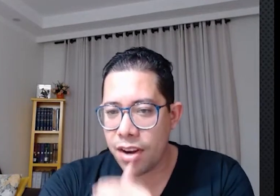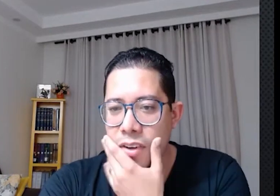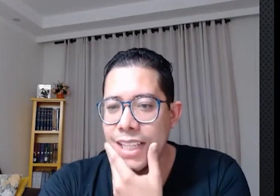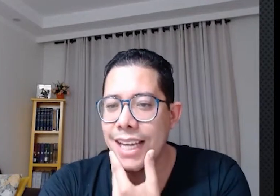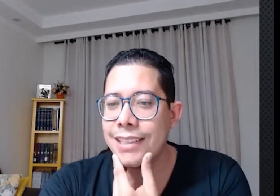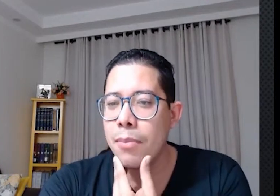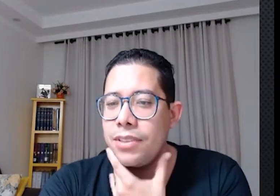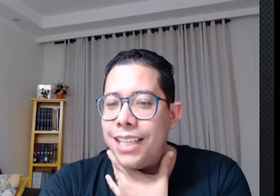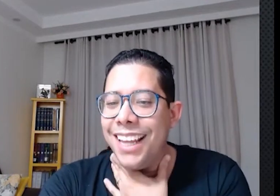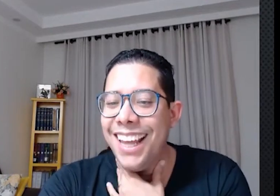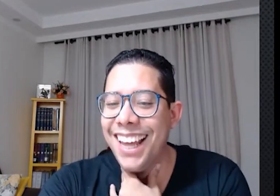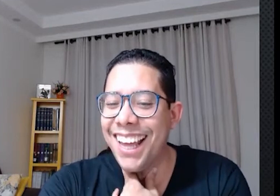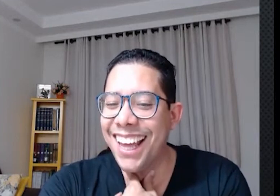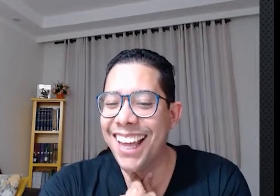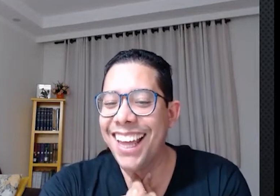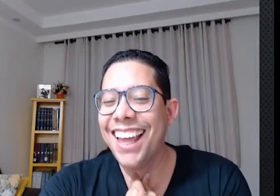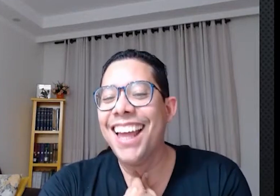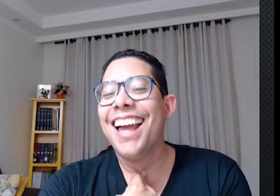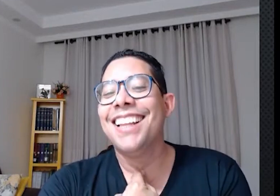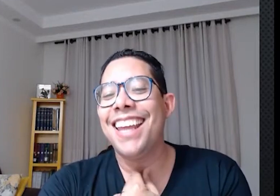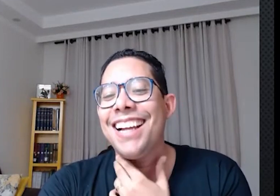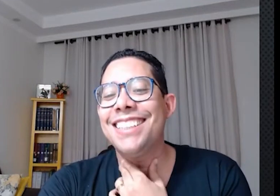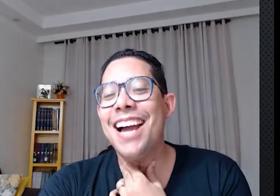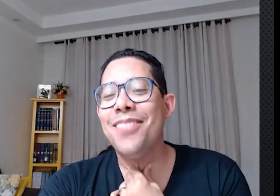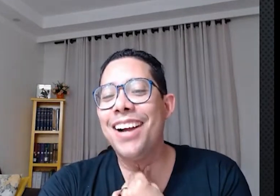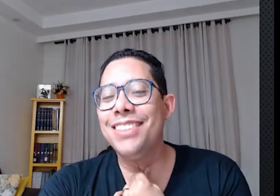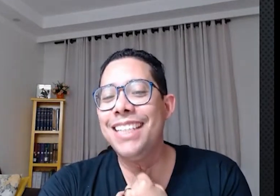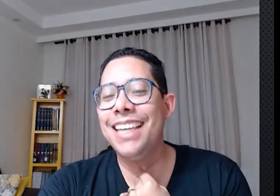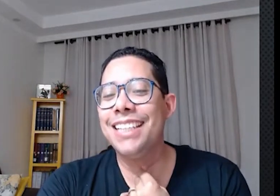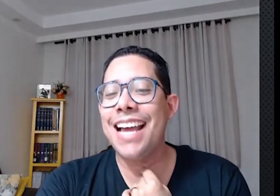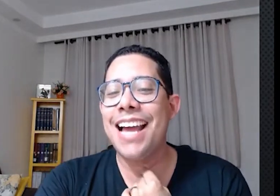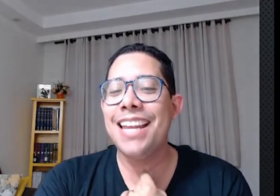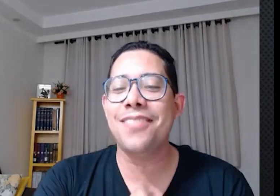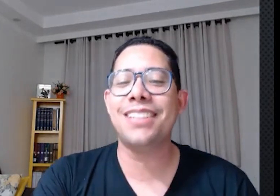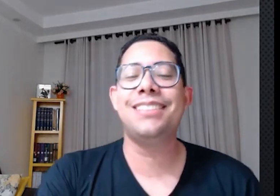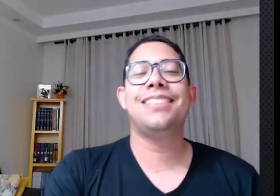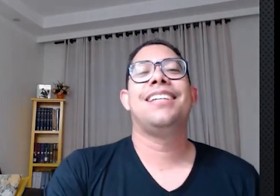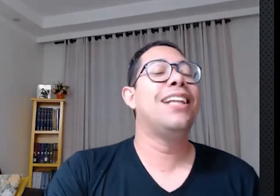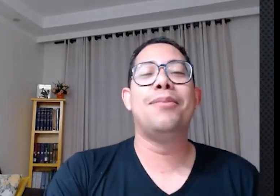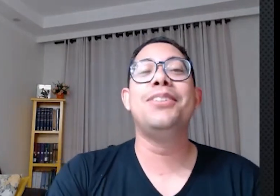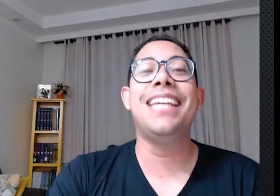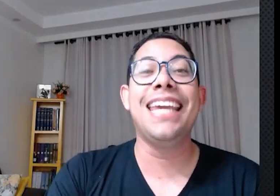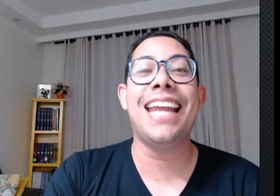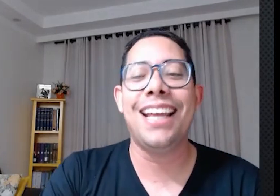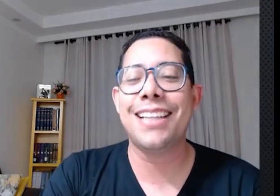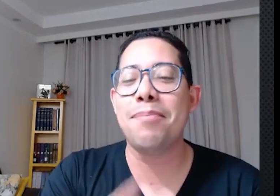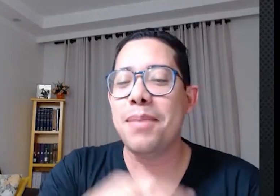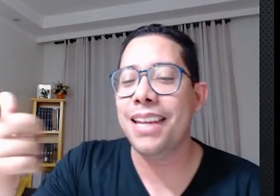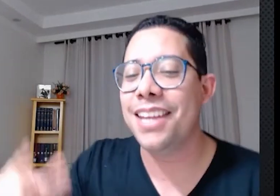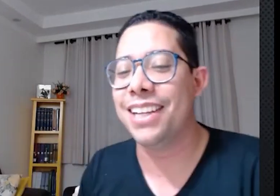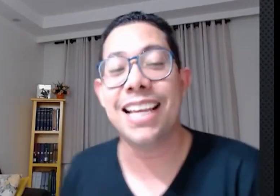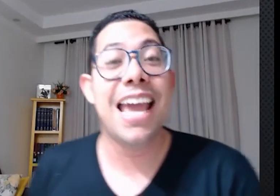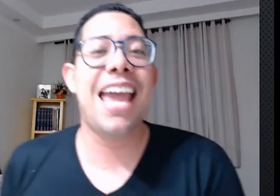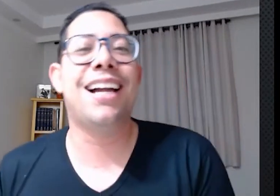A Vânia falou, tem que cantar a música... Tem que cantar a musiquinha da Libras... Não, musiquinha, né? Da